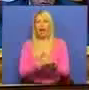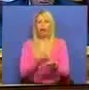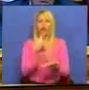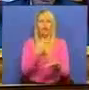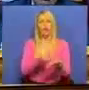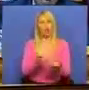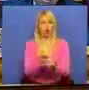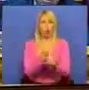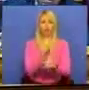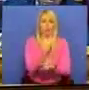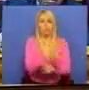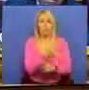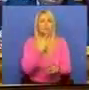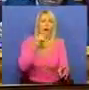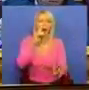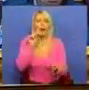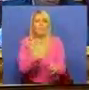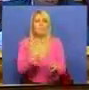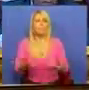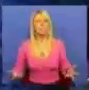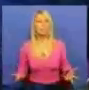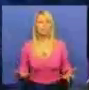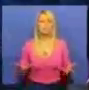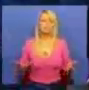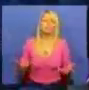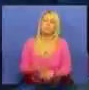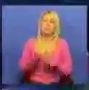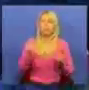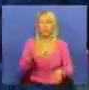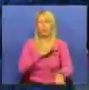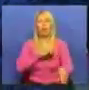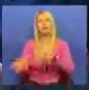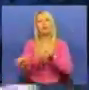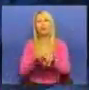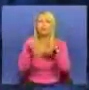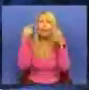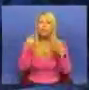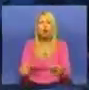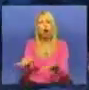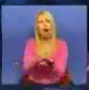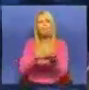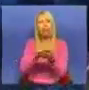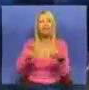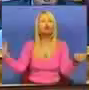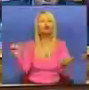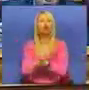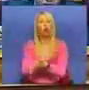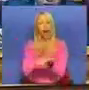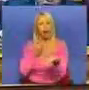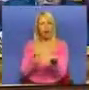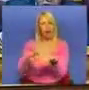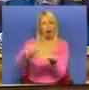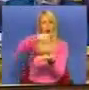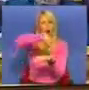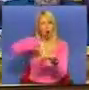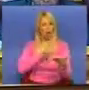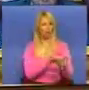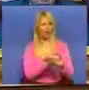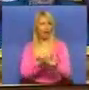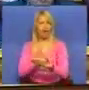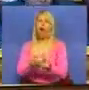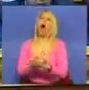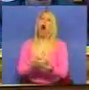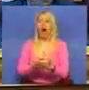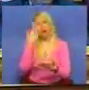dito. E porquê? Porque o Sr. Deputado baseia-se nos recortes dos jornais. Bem, nos jornais deve ser